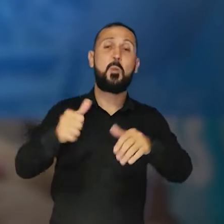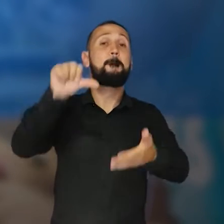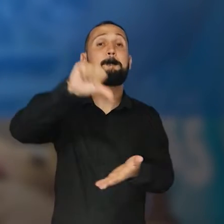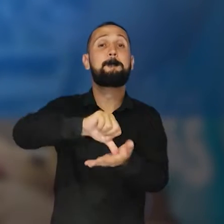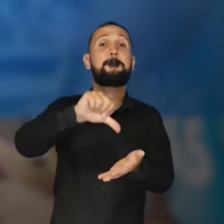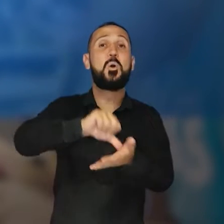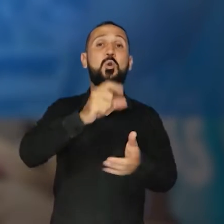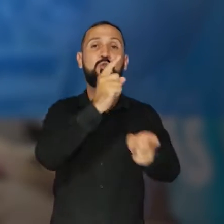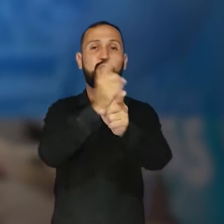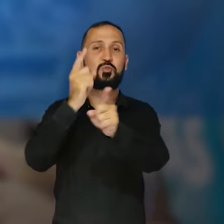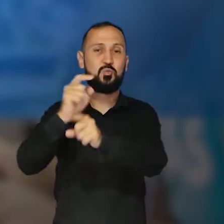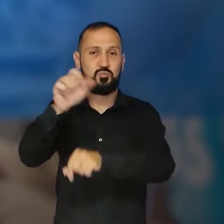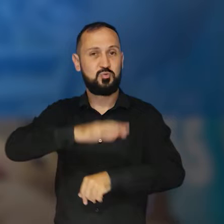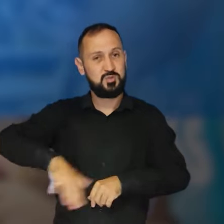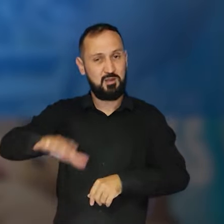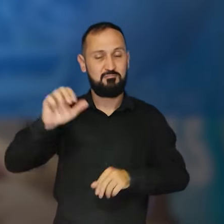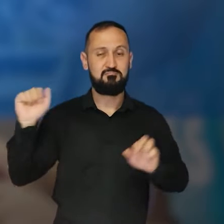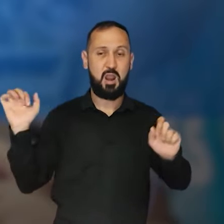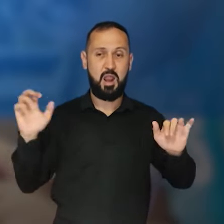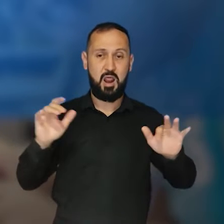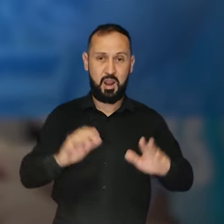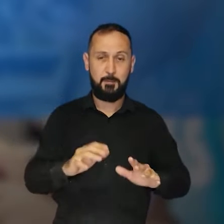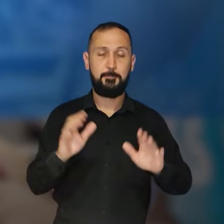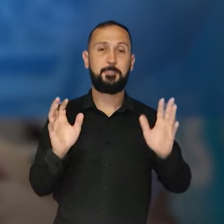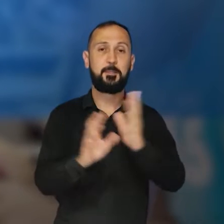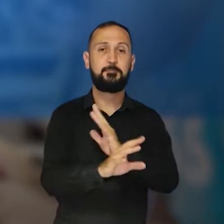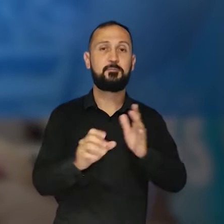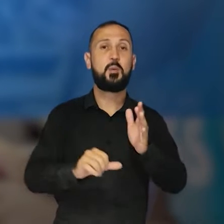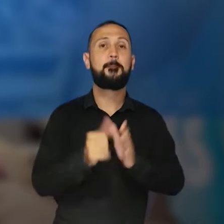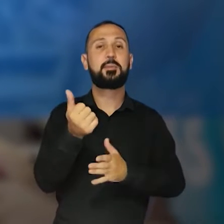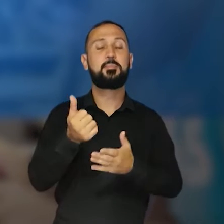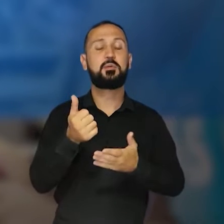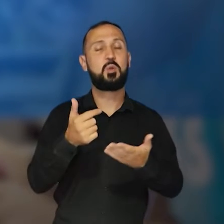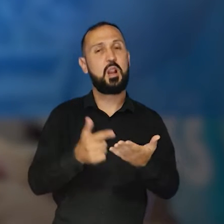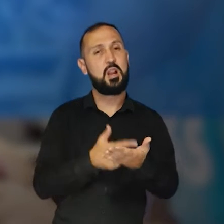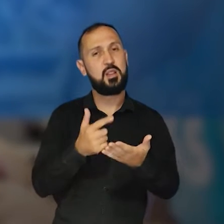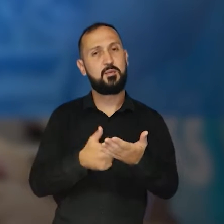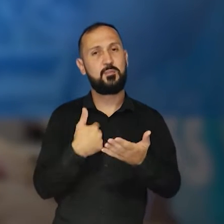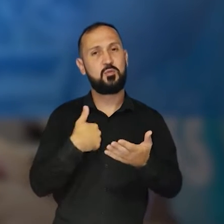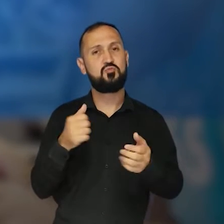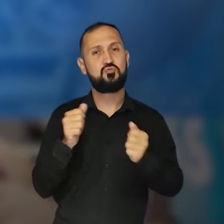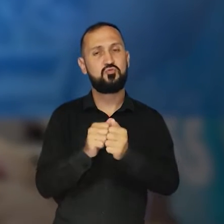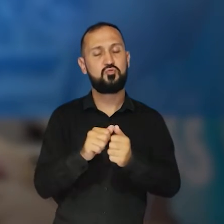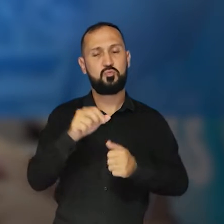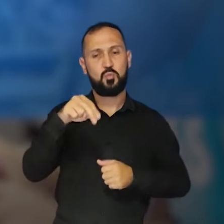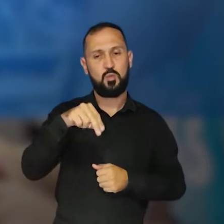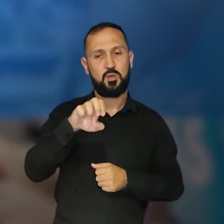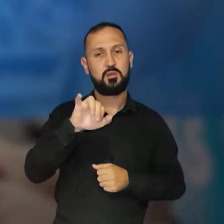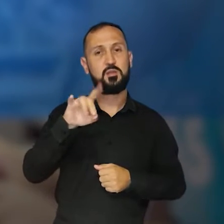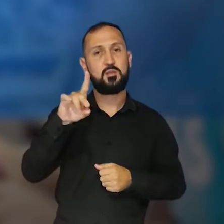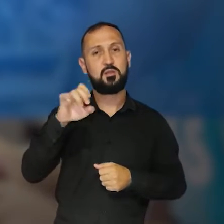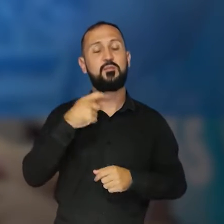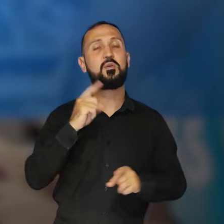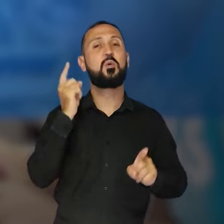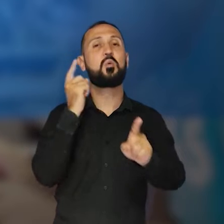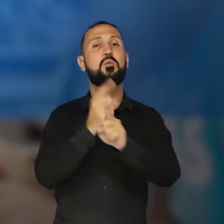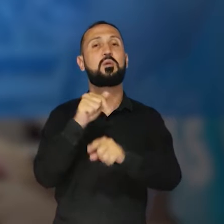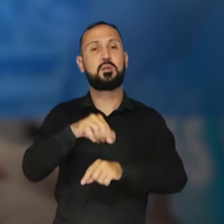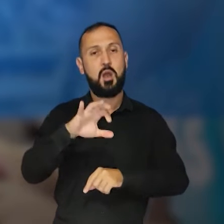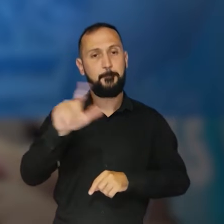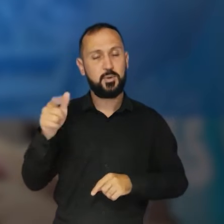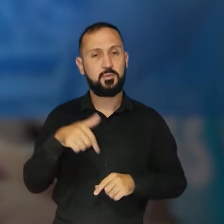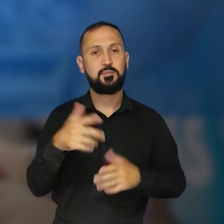de convivência social. E aí a gente começa... O primeiro livro eu fiz com a Neide, e aí foi